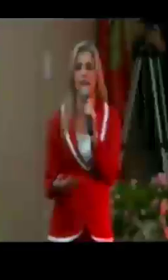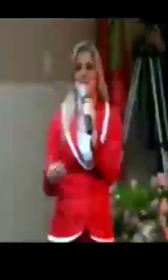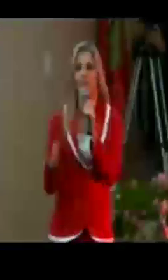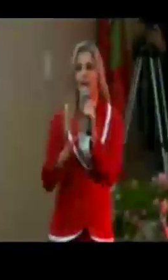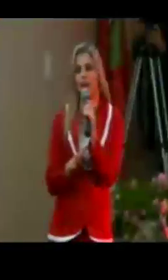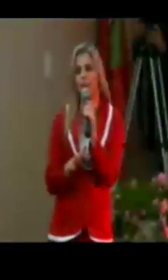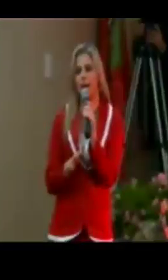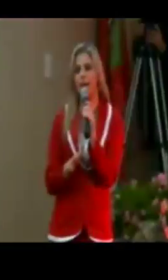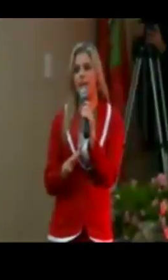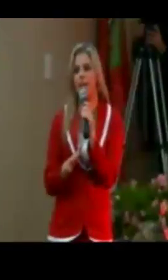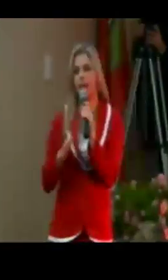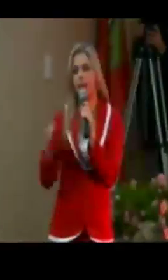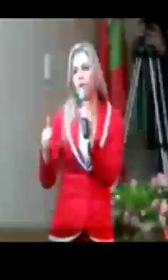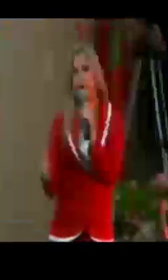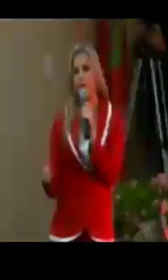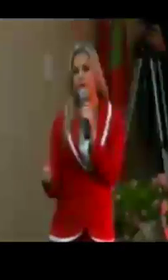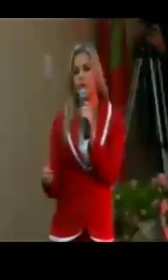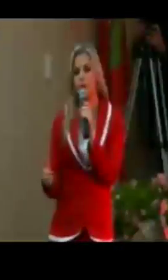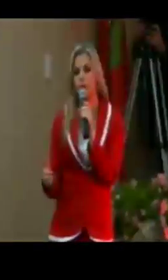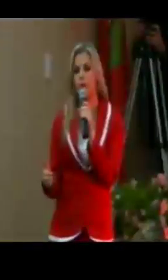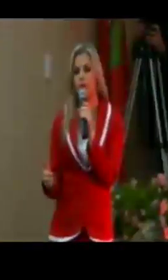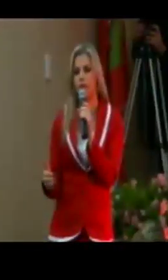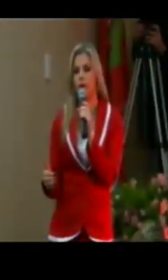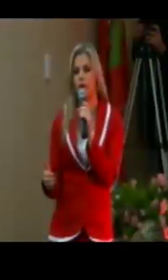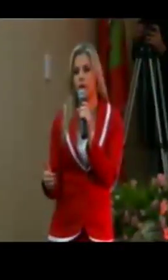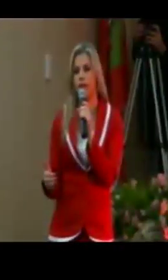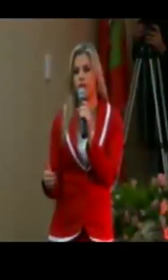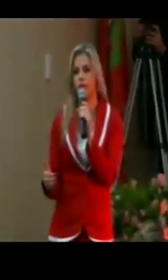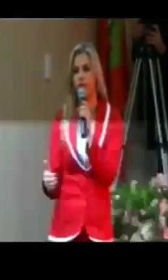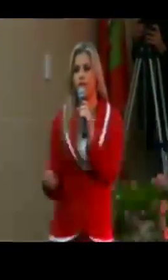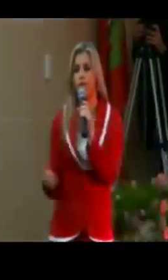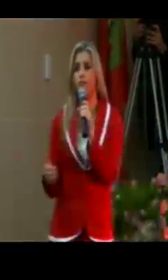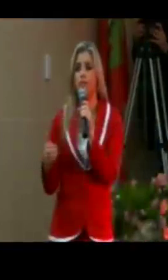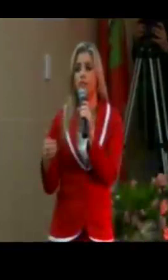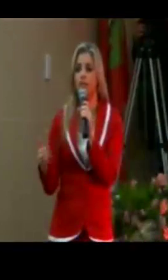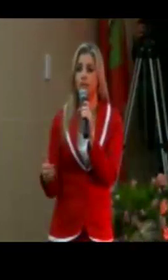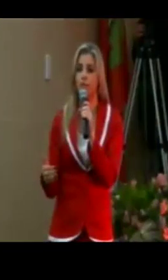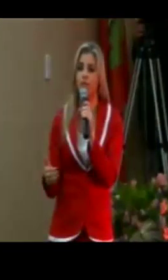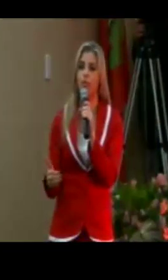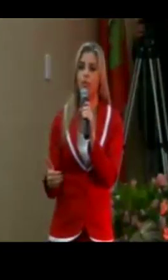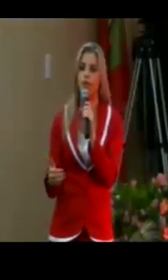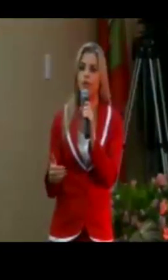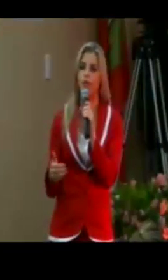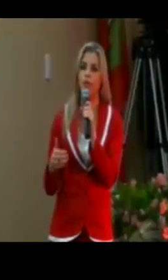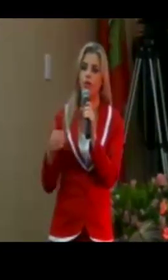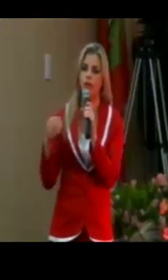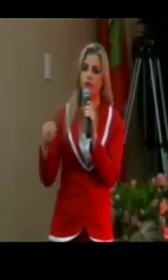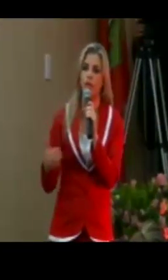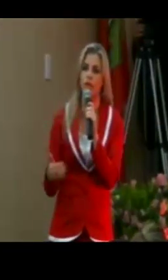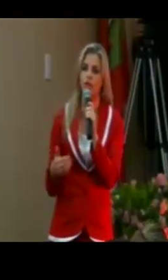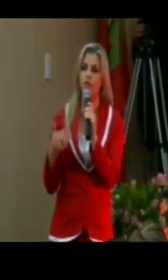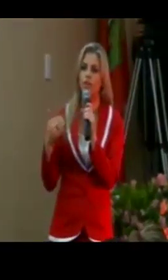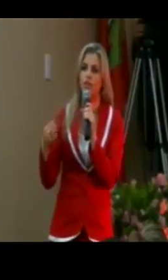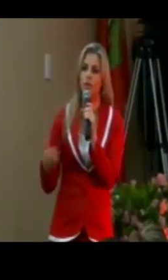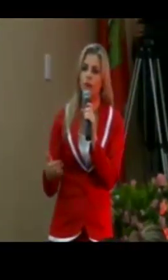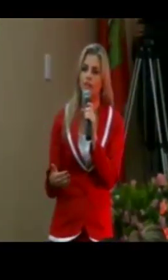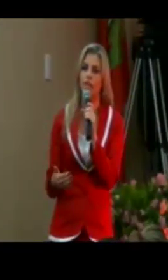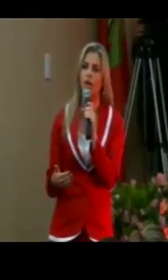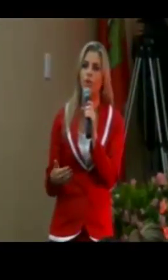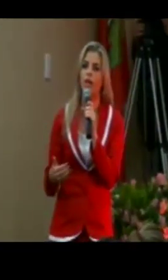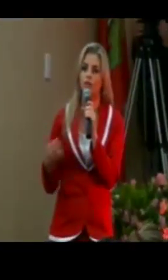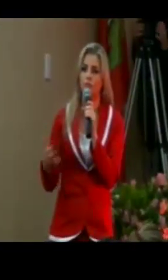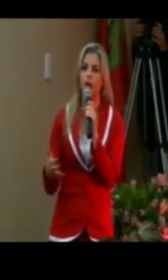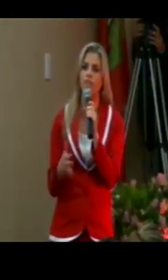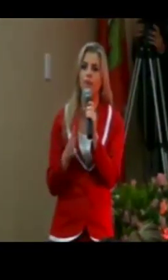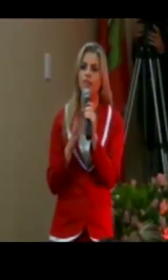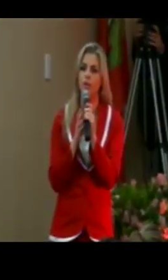efetiva, né, e verdadeira. Então, a Câmara, né, vem com esse intuito, com a Escola do Legislativo, ser um instrumento, né,